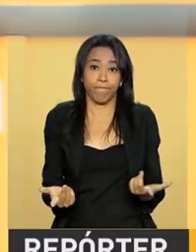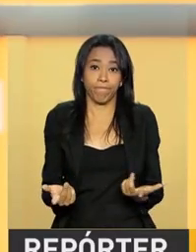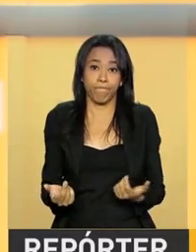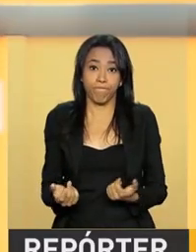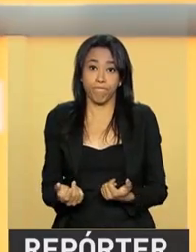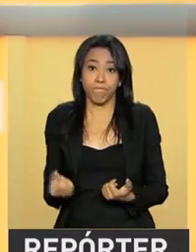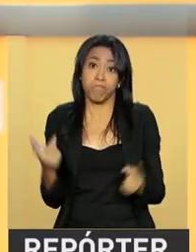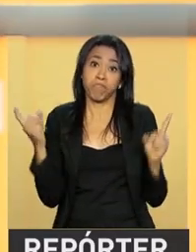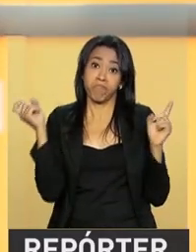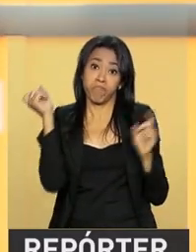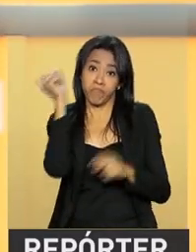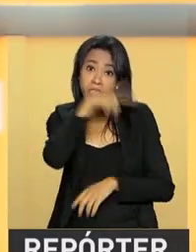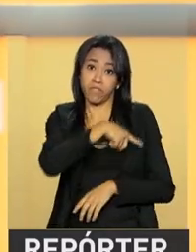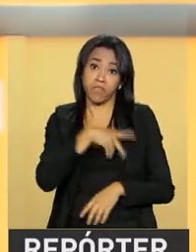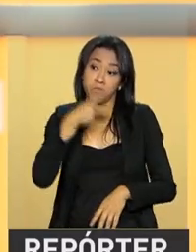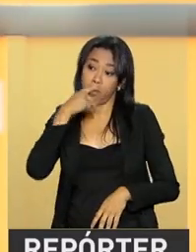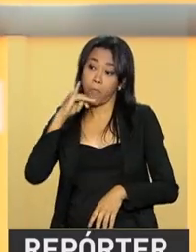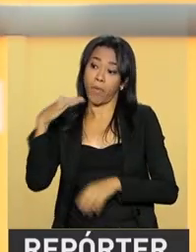fica difícil